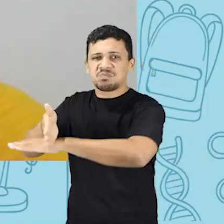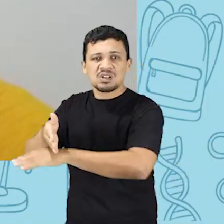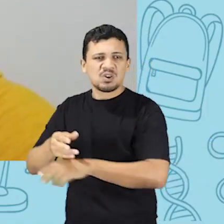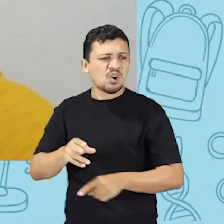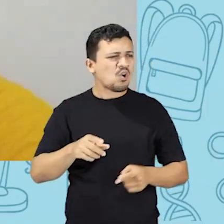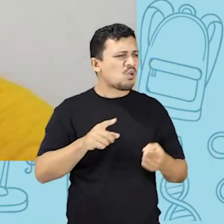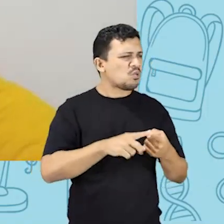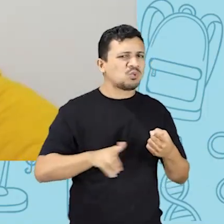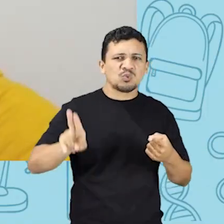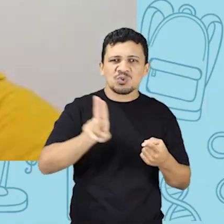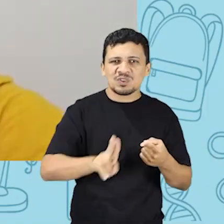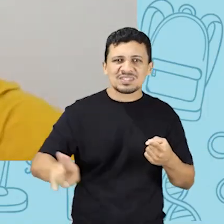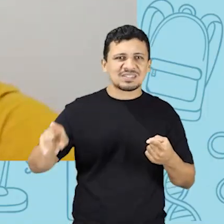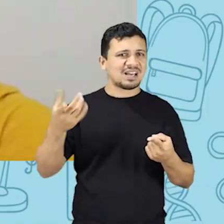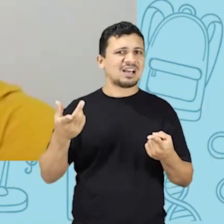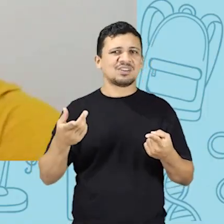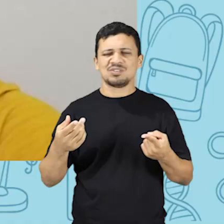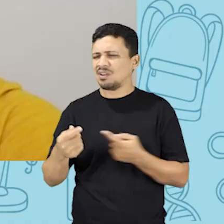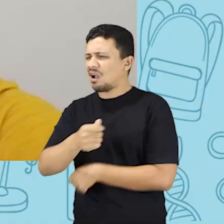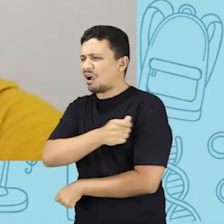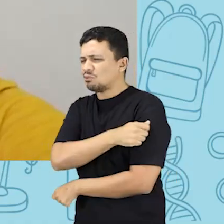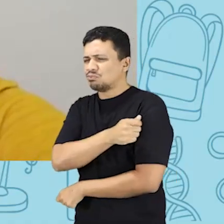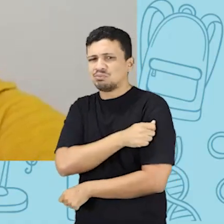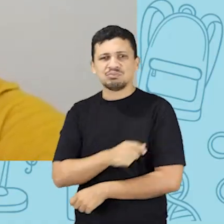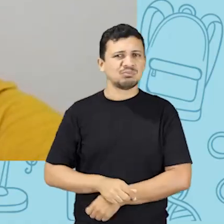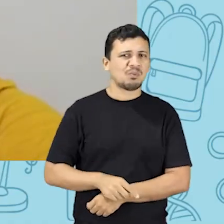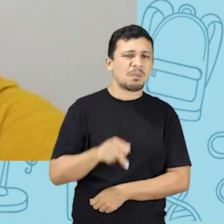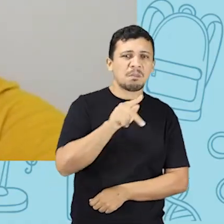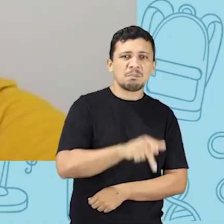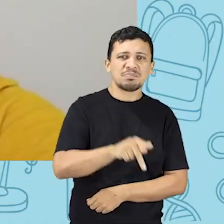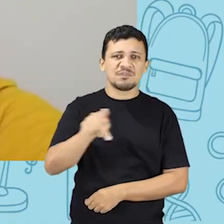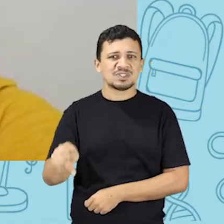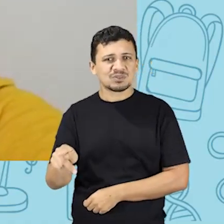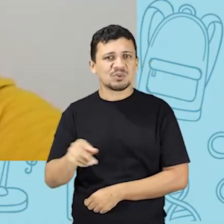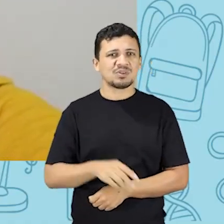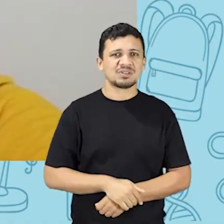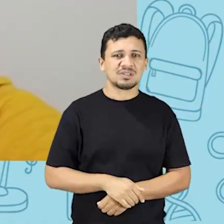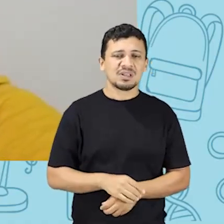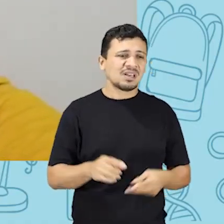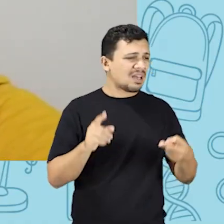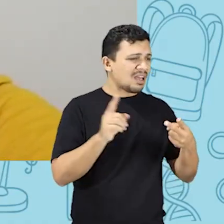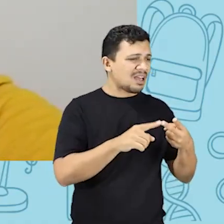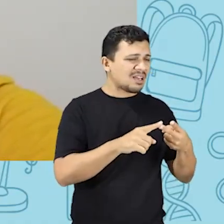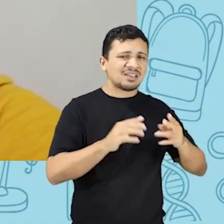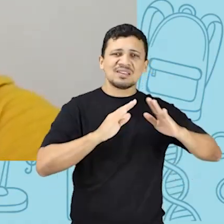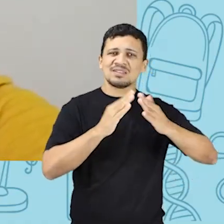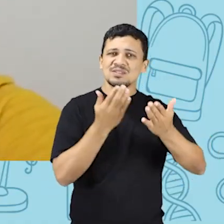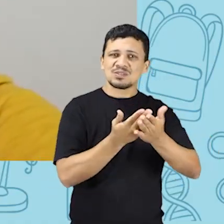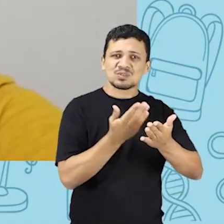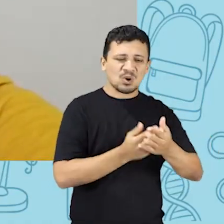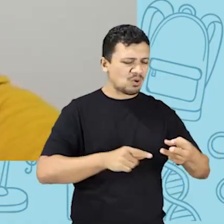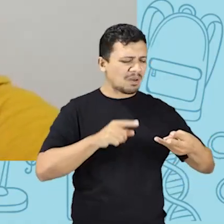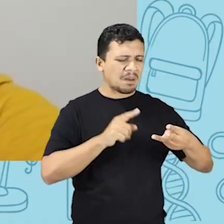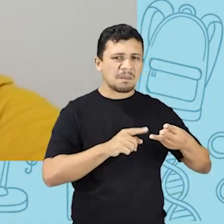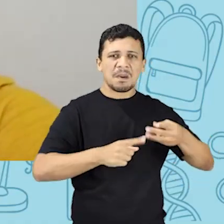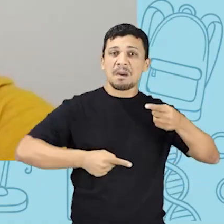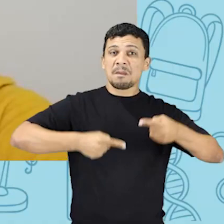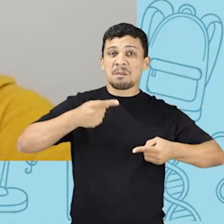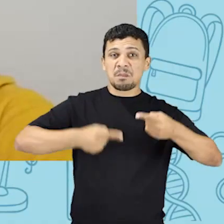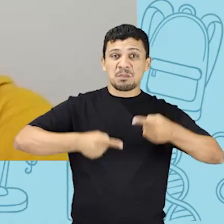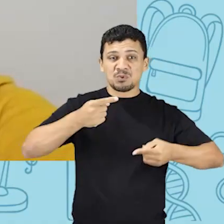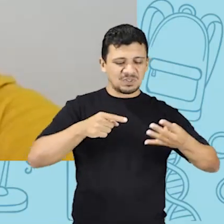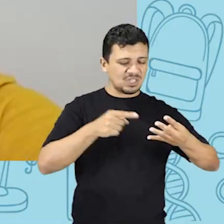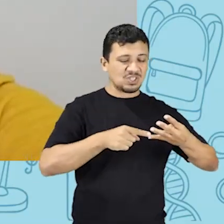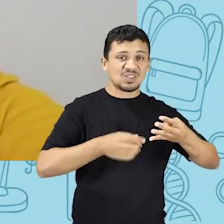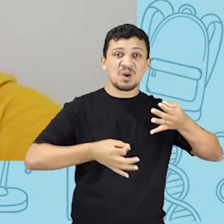nas universidades, tanto como alunos, quanto como professores, estamos nas escolas, estamos na política,